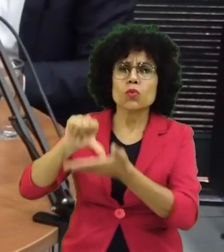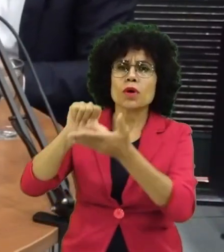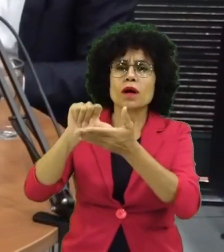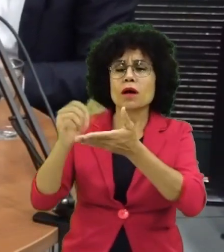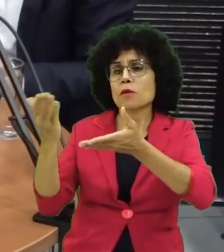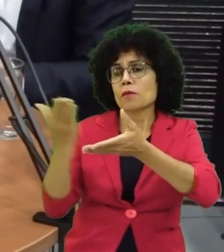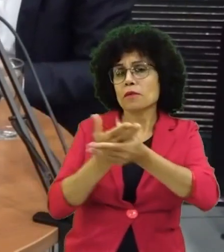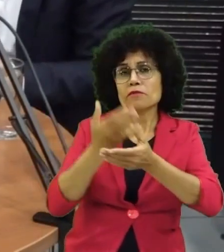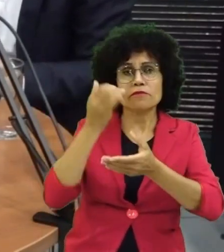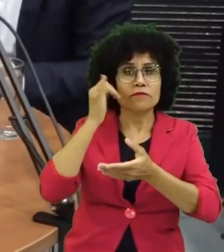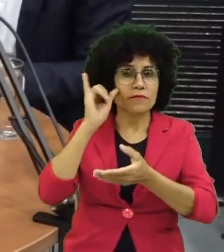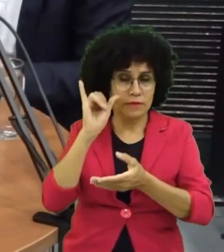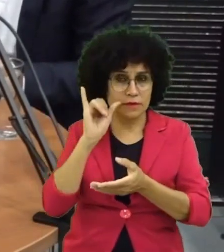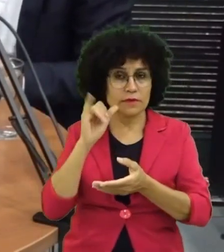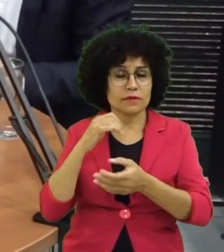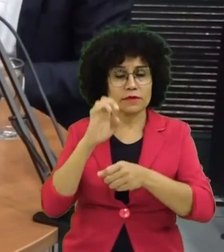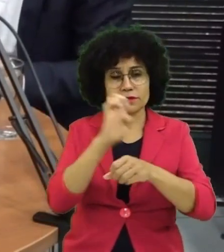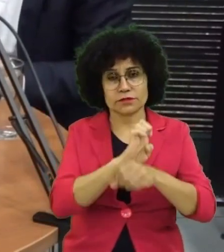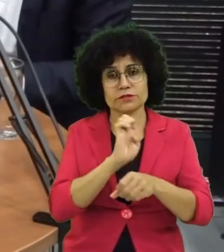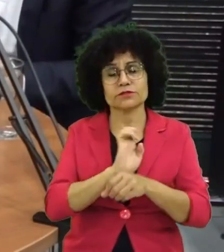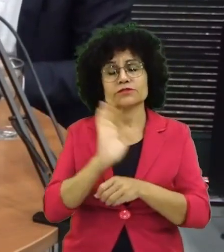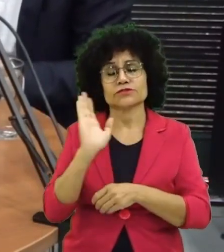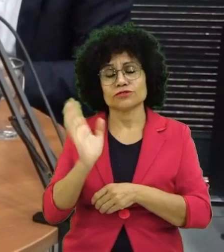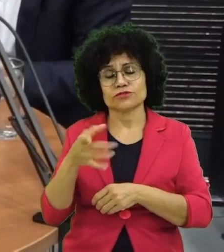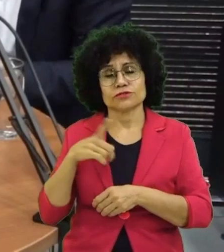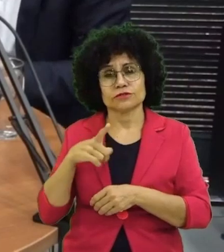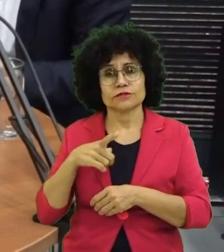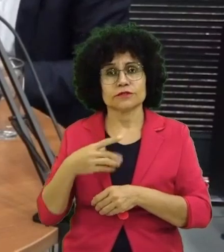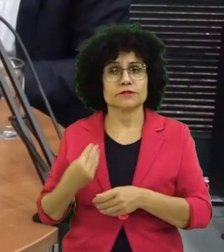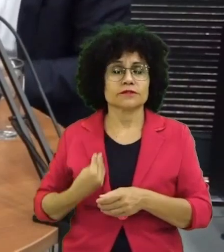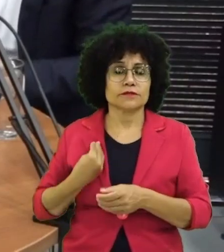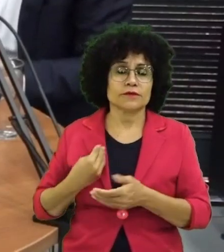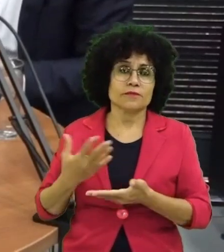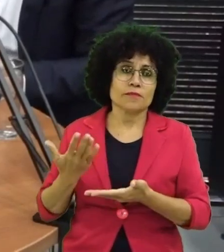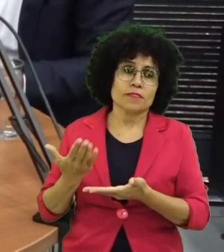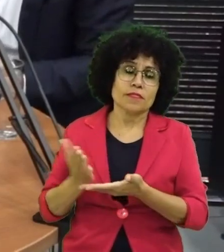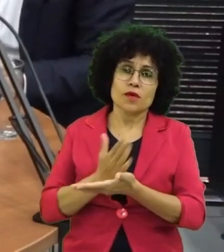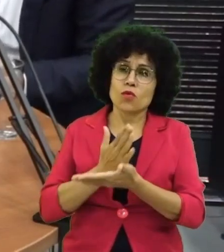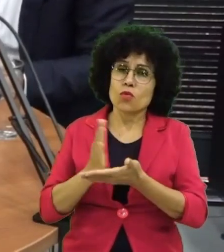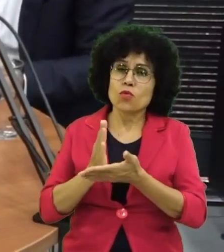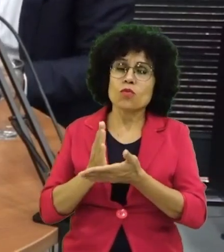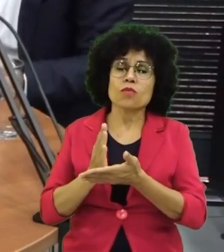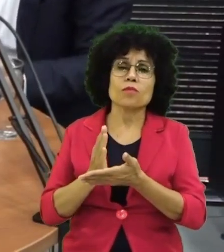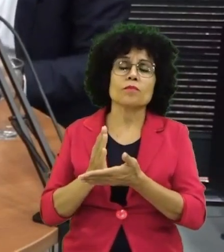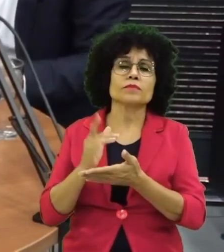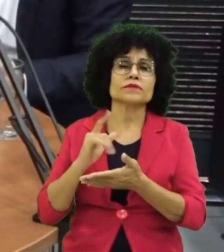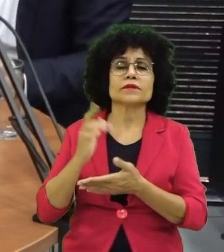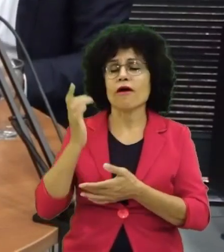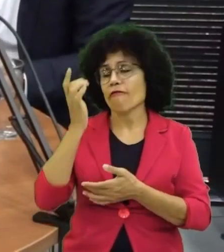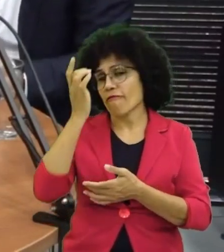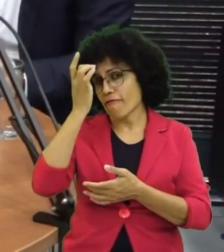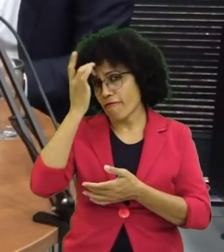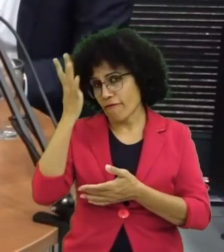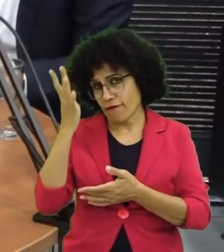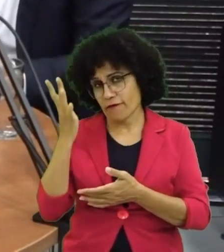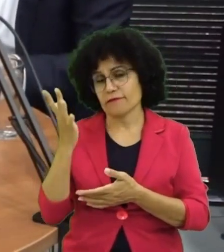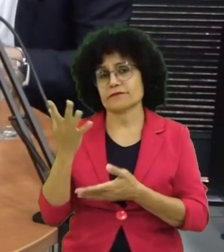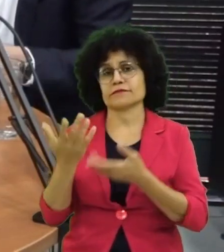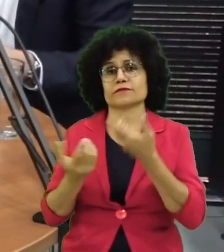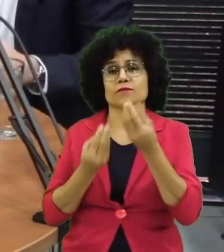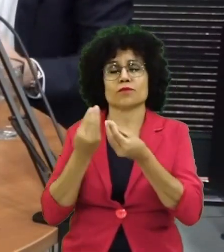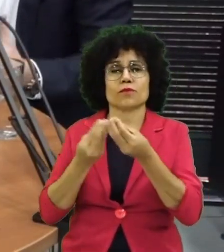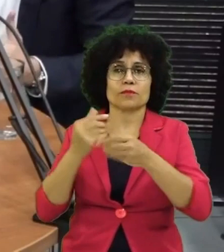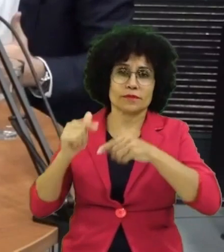autocomposição estadual, né, que já existe, né, para algumas matérias, isso tudo tem facilitado bastante a atuação do